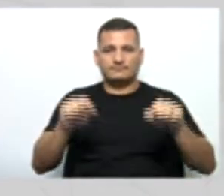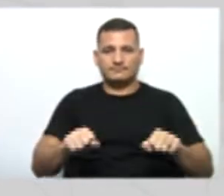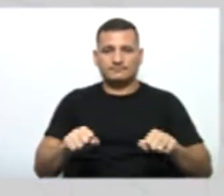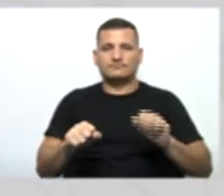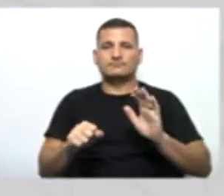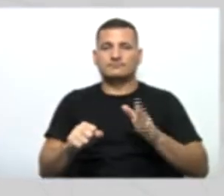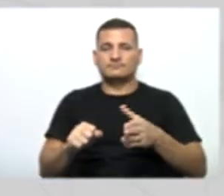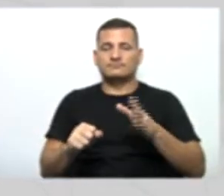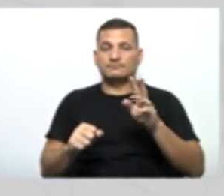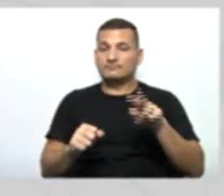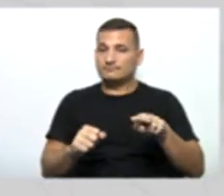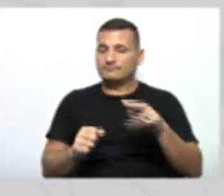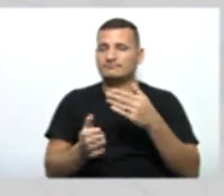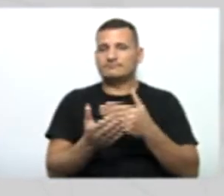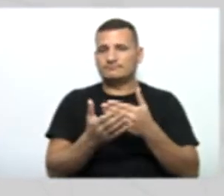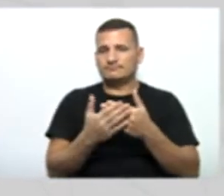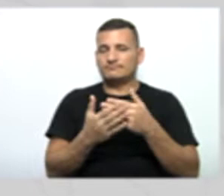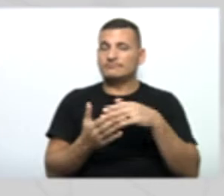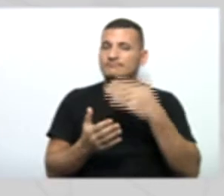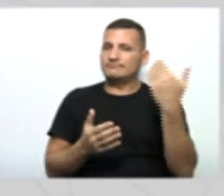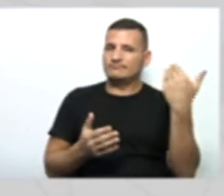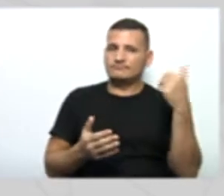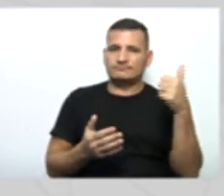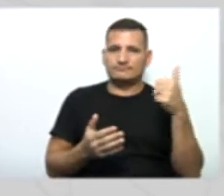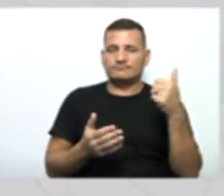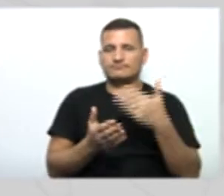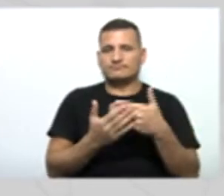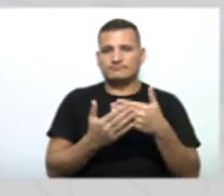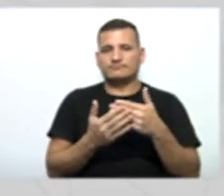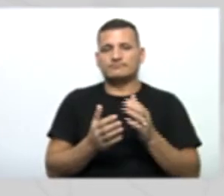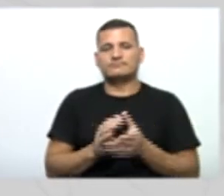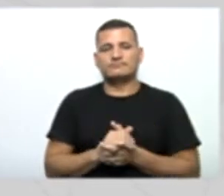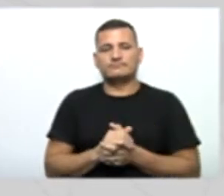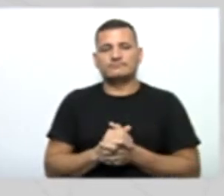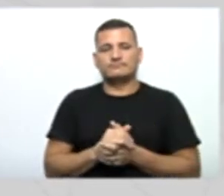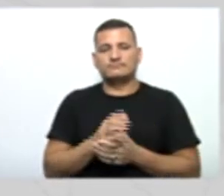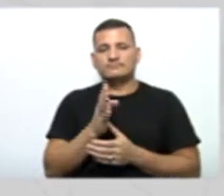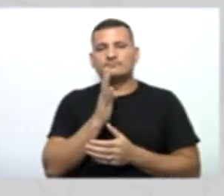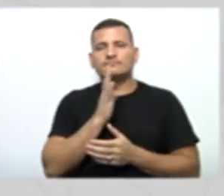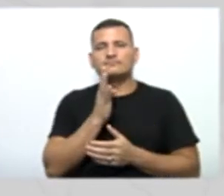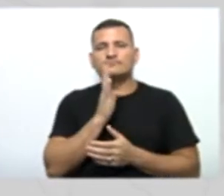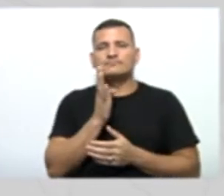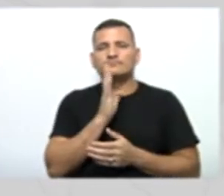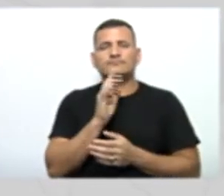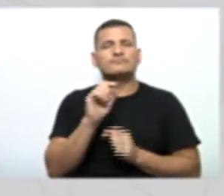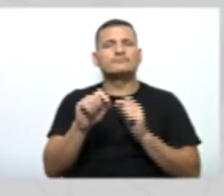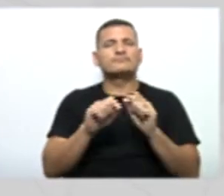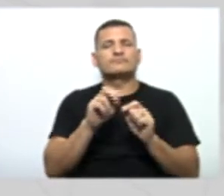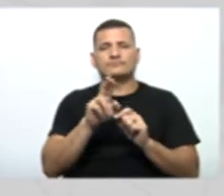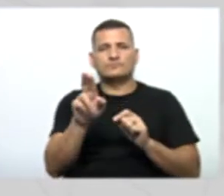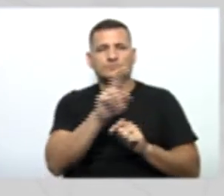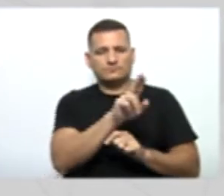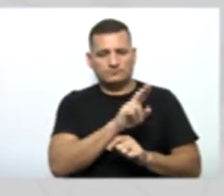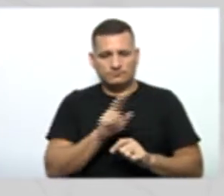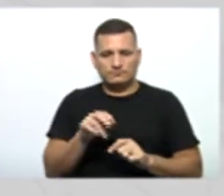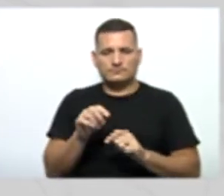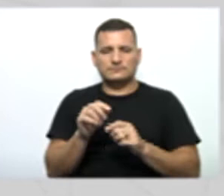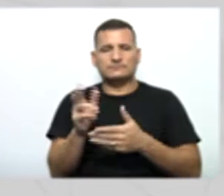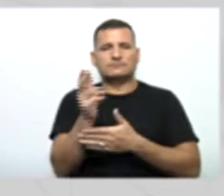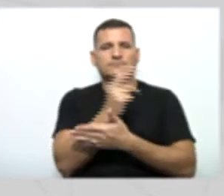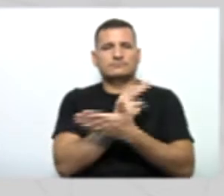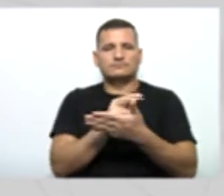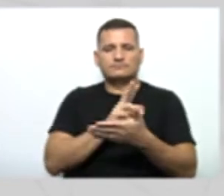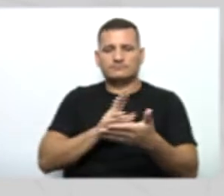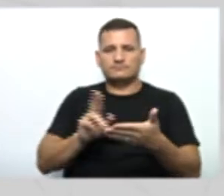desde o primeiro dia de aula. Conhecer os elementos de um diagrama de classe. Então,